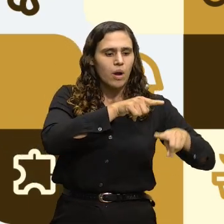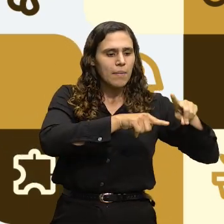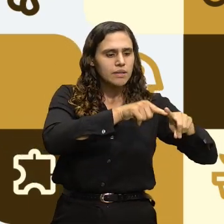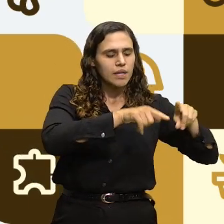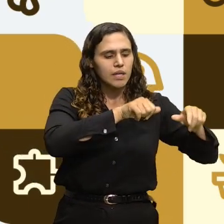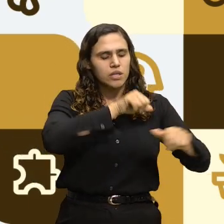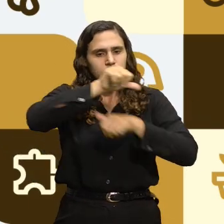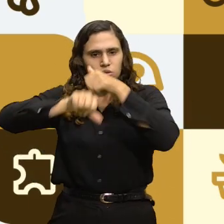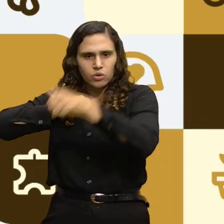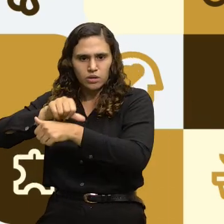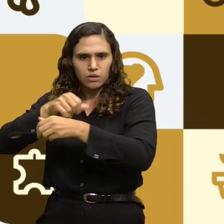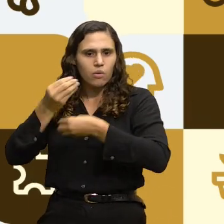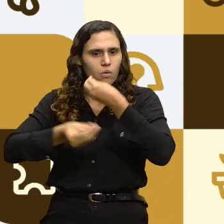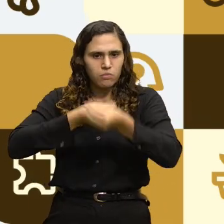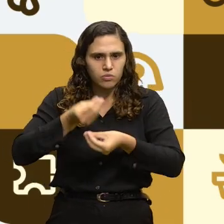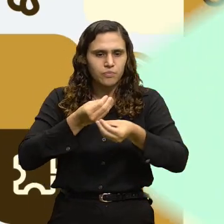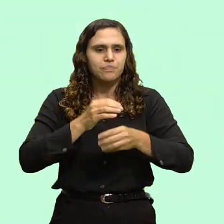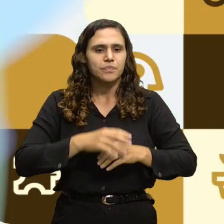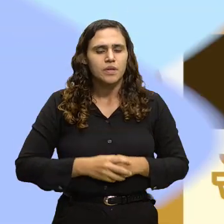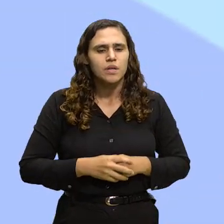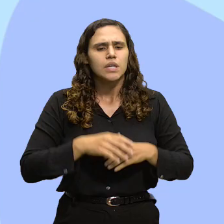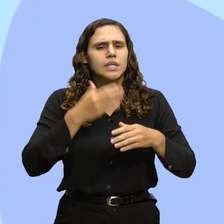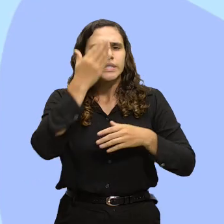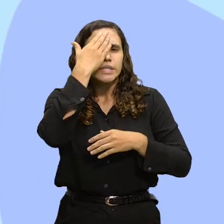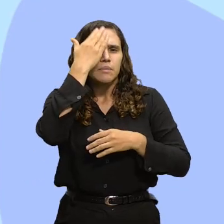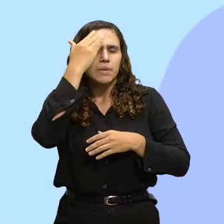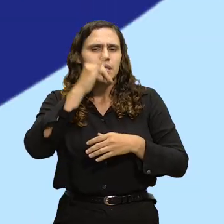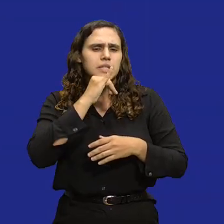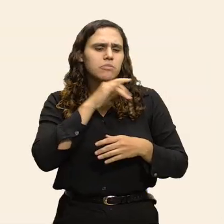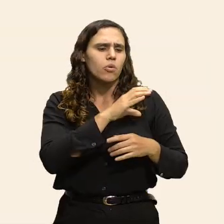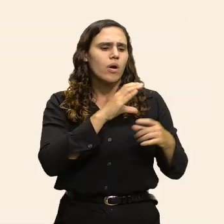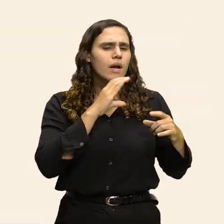e entender a diferença entre calor sensível e calor latente.